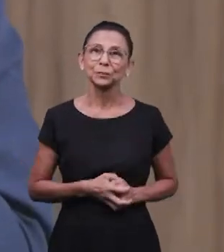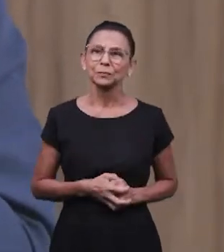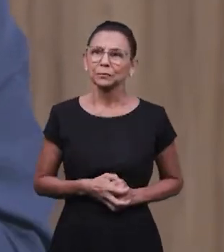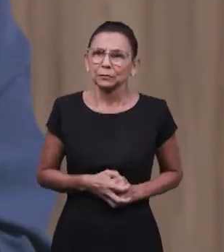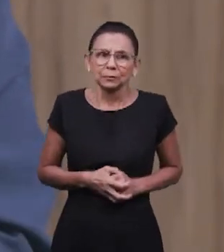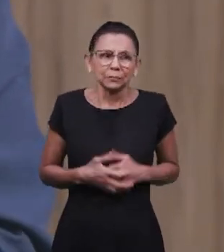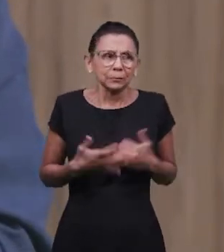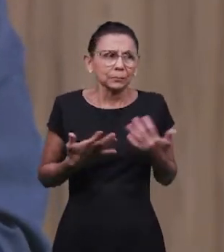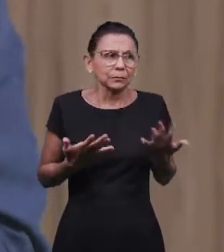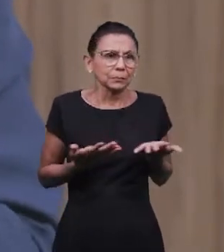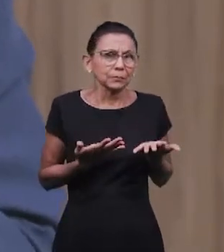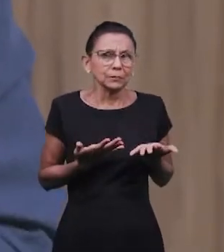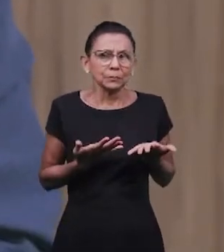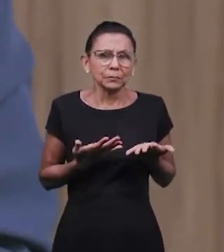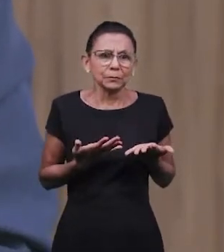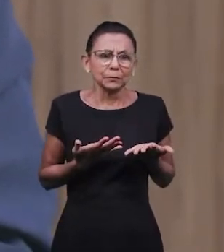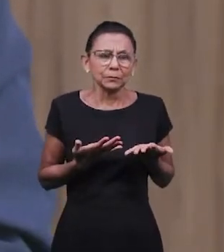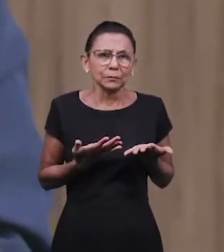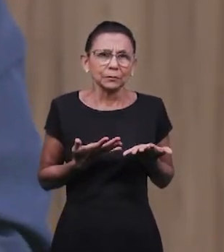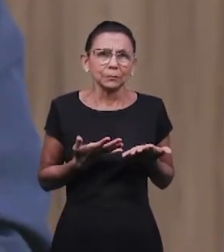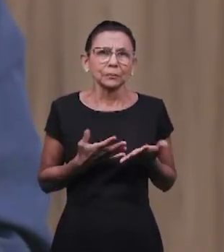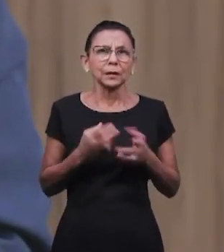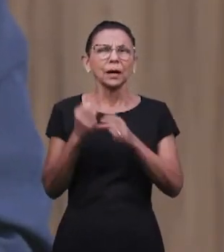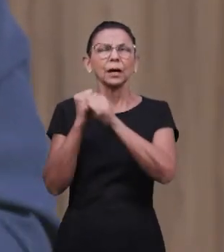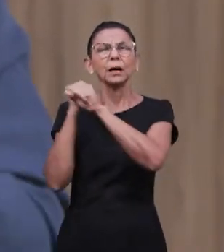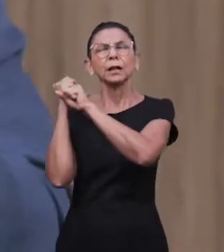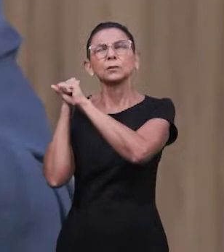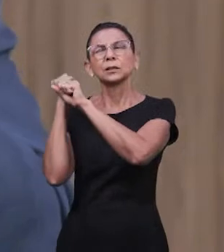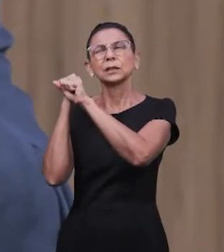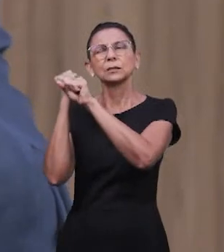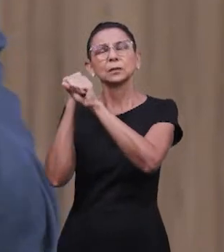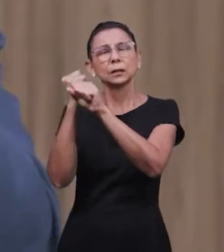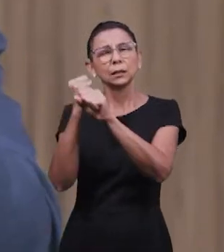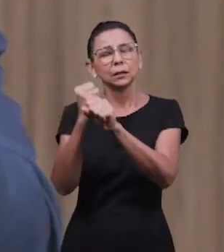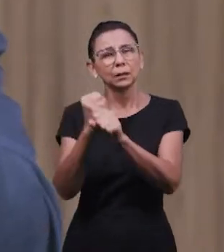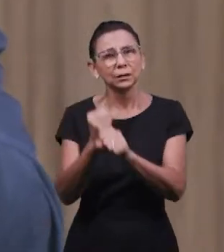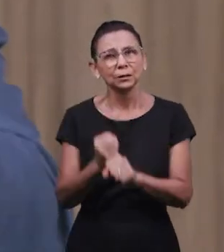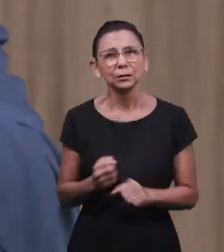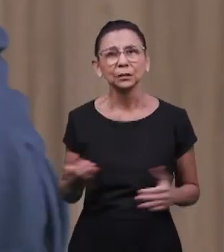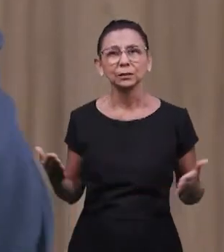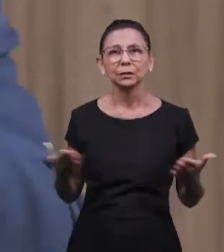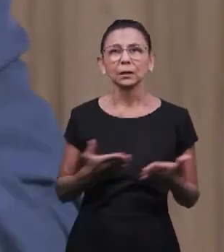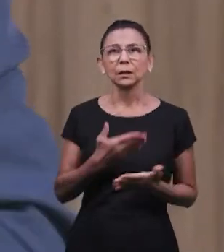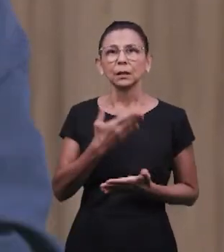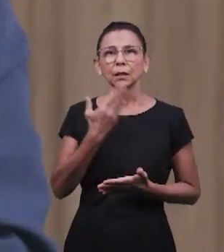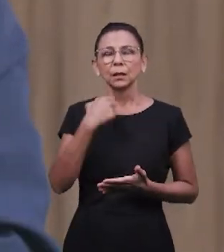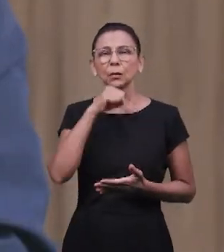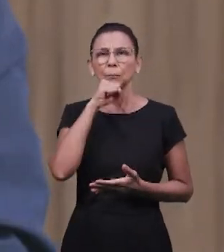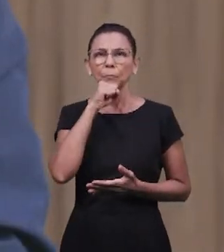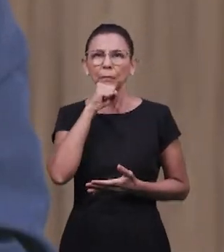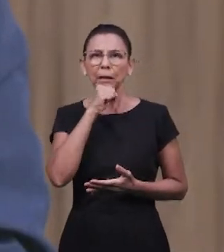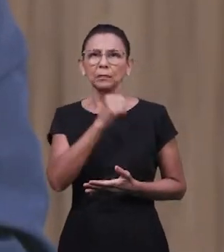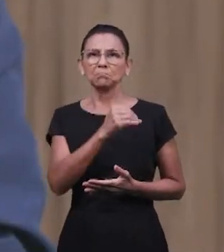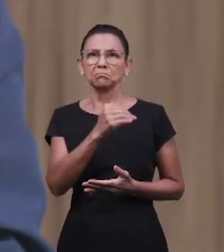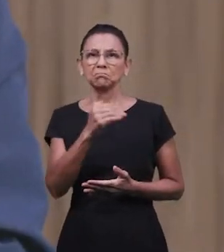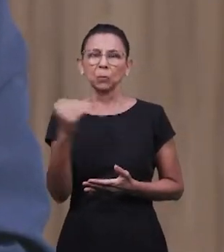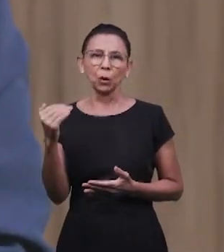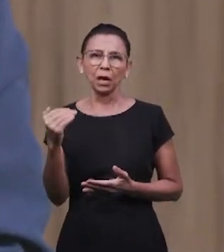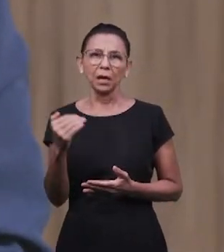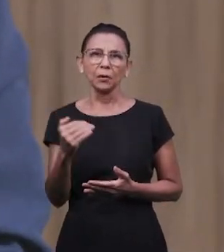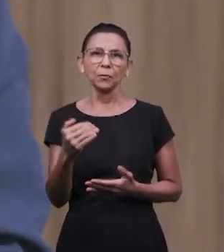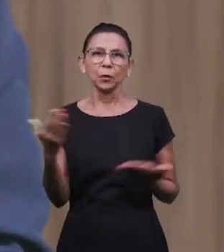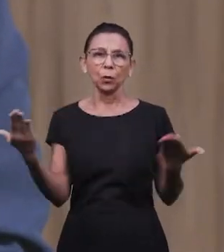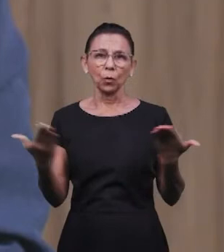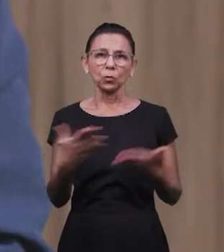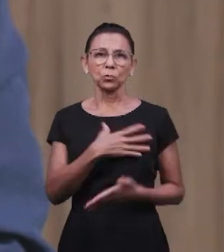nada, passaram-se os anos, né? O pai já faleceu, o filho já é pastor, ele fala até hoje, até